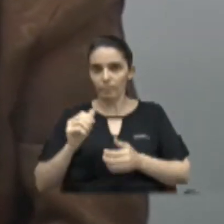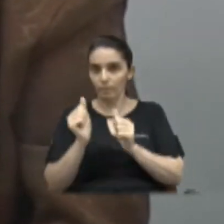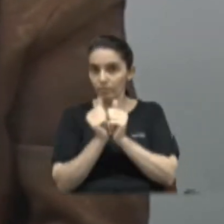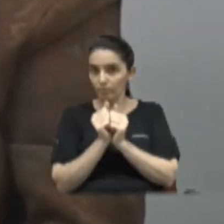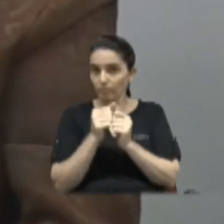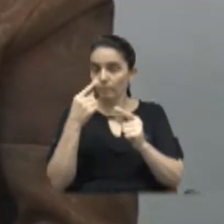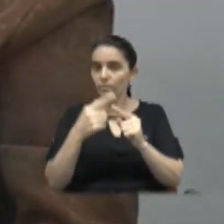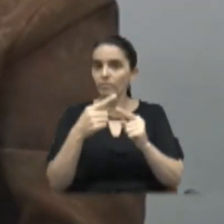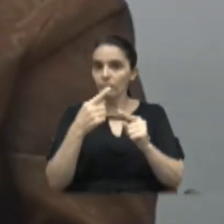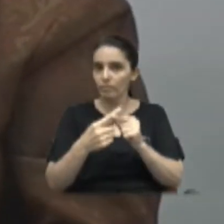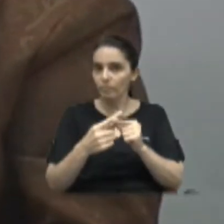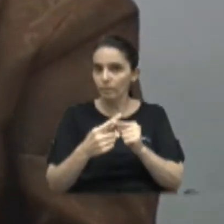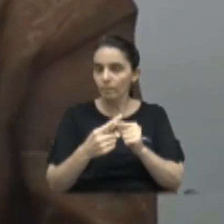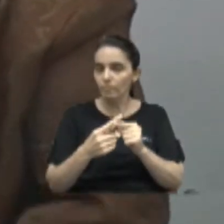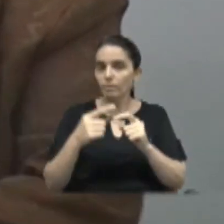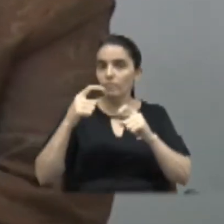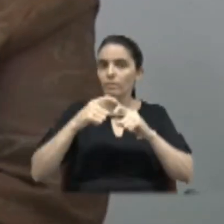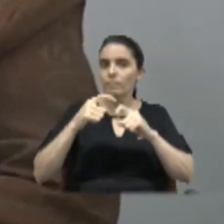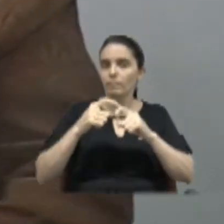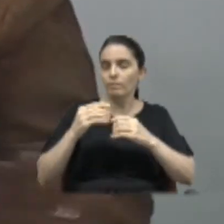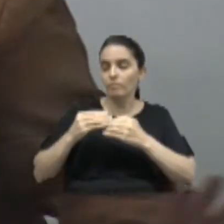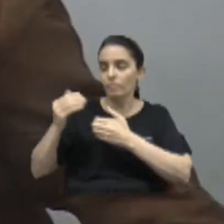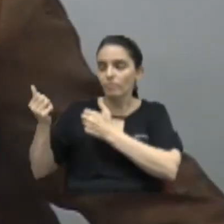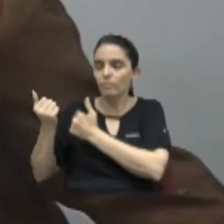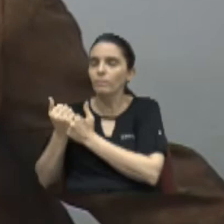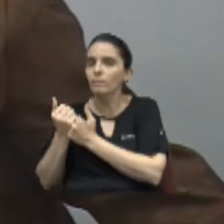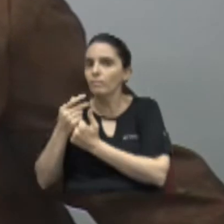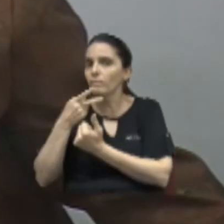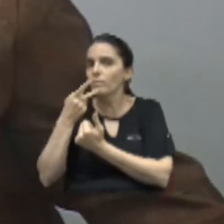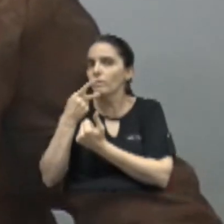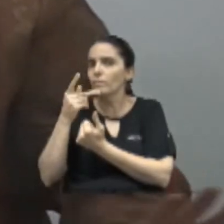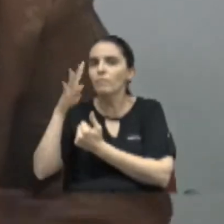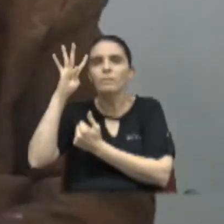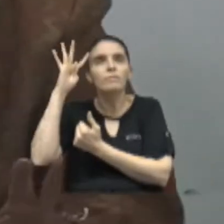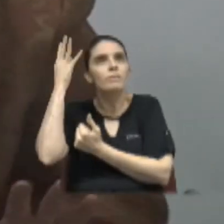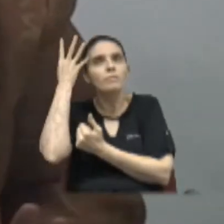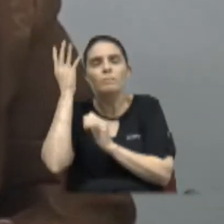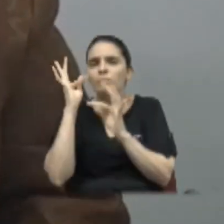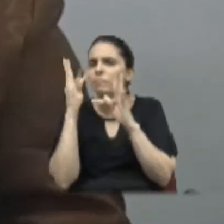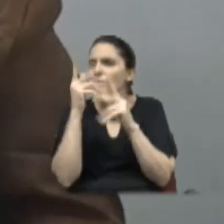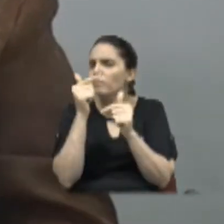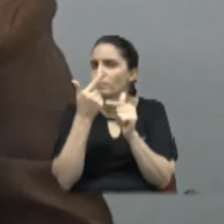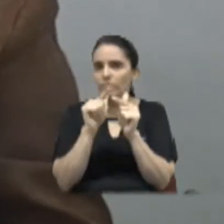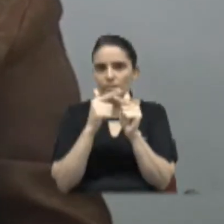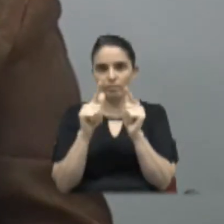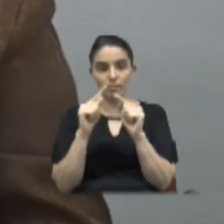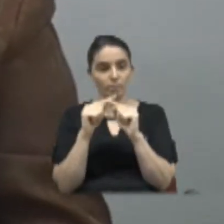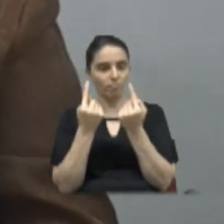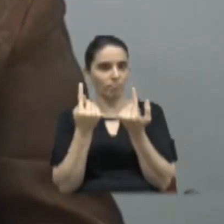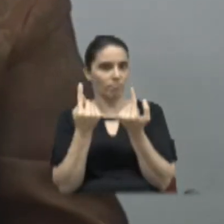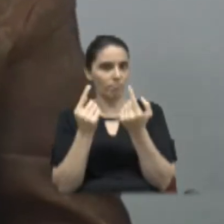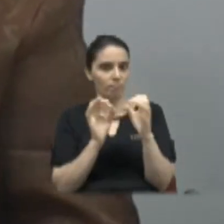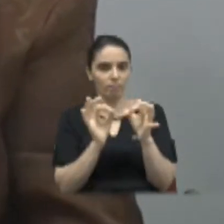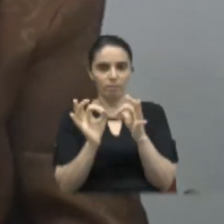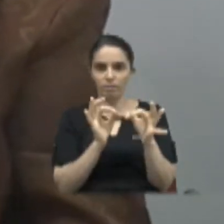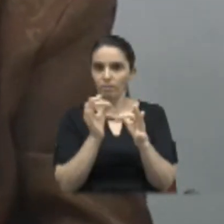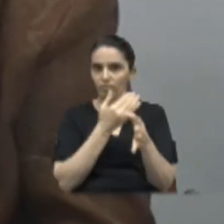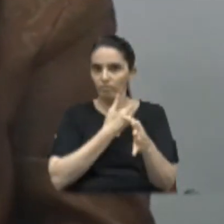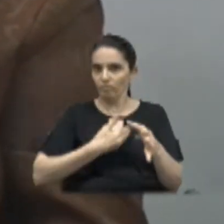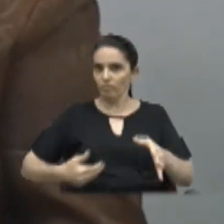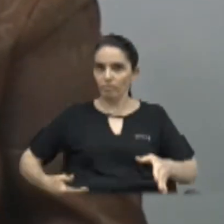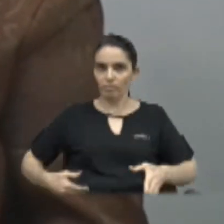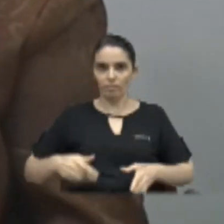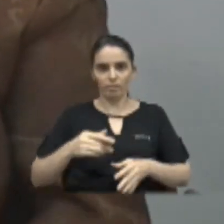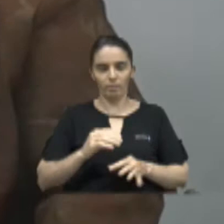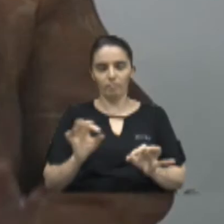médico do lado dizendo que tudo ia ser resolvido. Agora, nem no plano de governo ele colocou isso, ele colocou isso nas